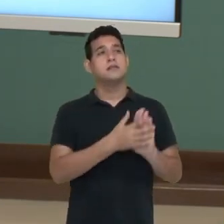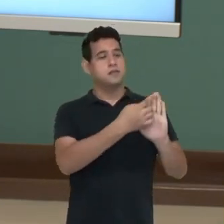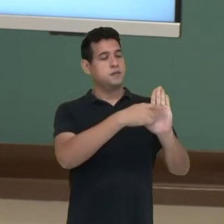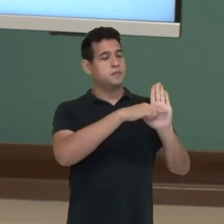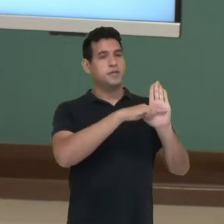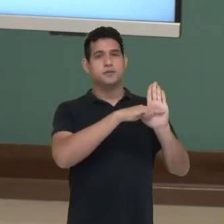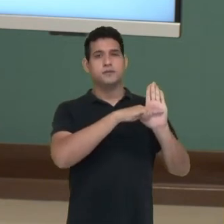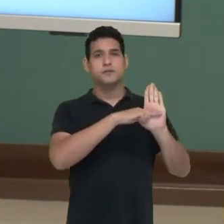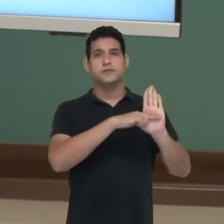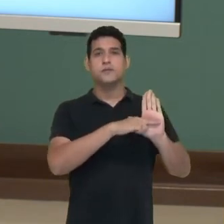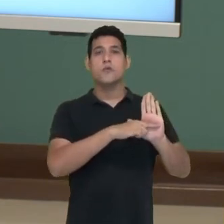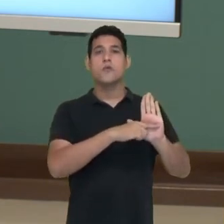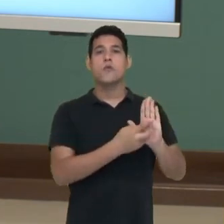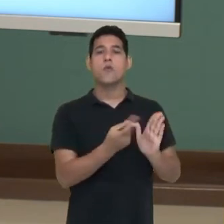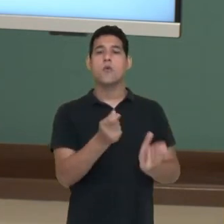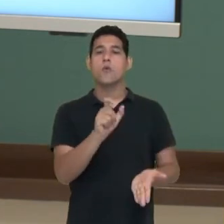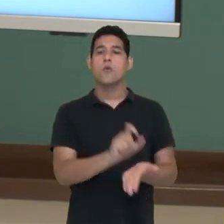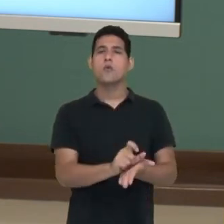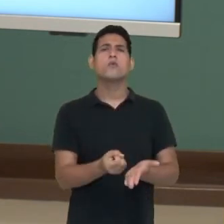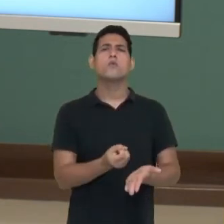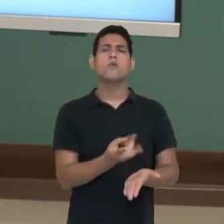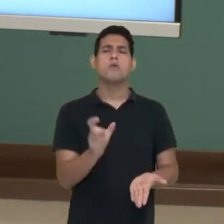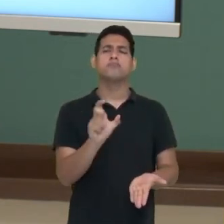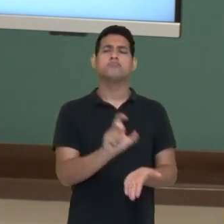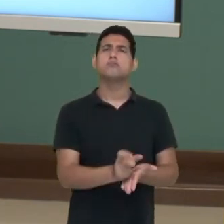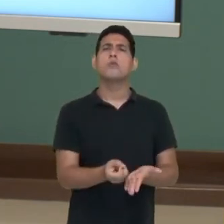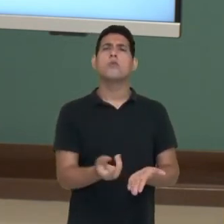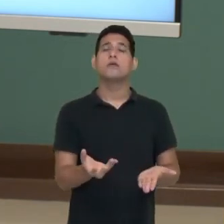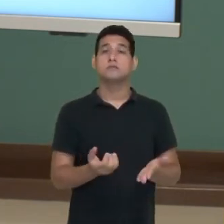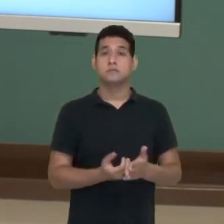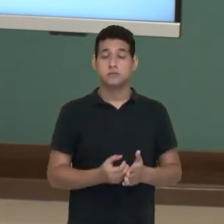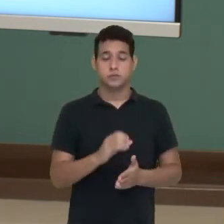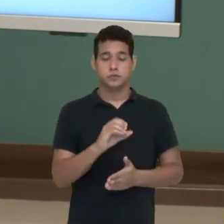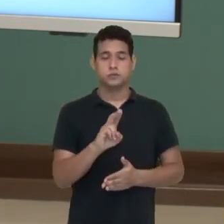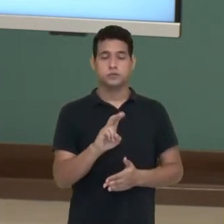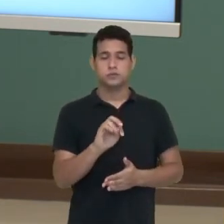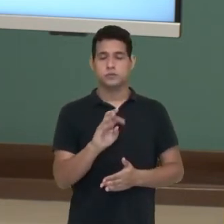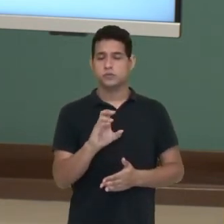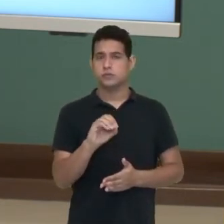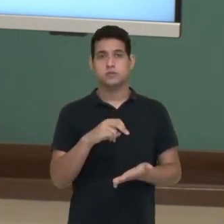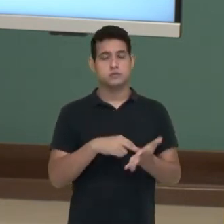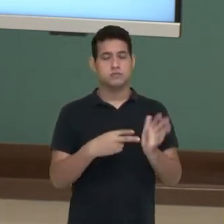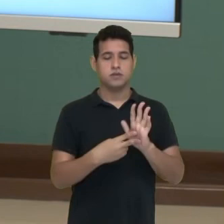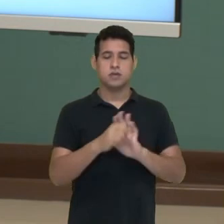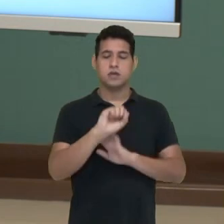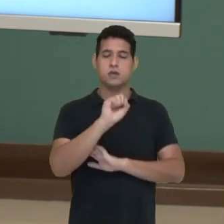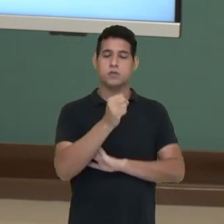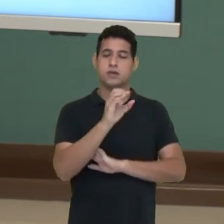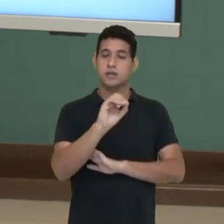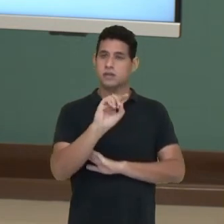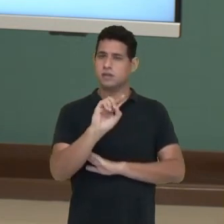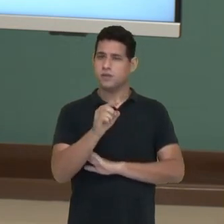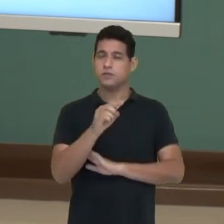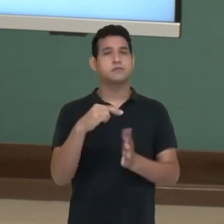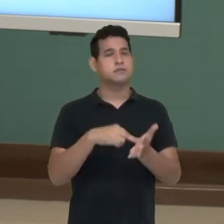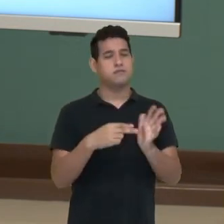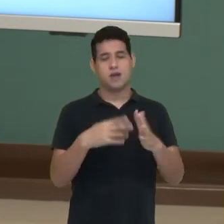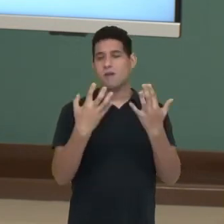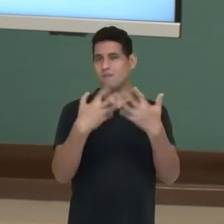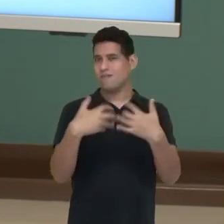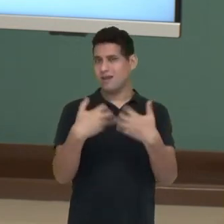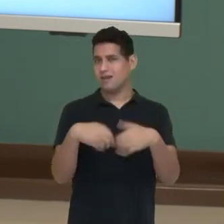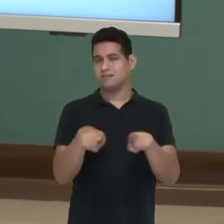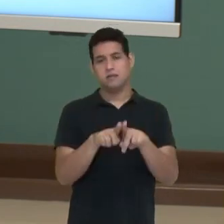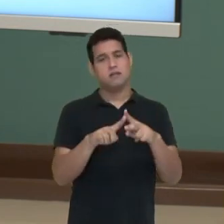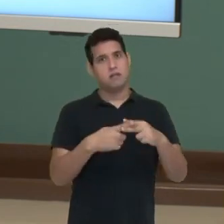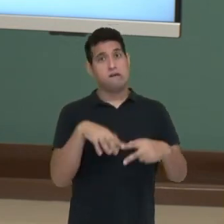Menos aqui o custo. Qual é o custo, gente? O custo é 80 mil, deve ser o maquinário lá, né,